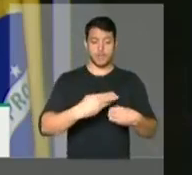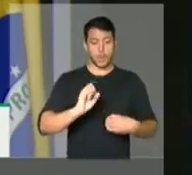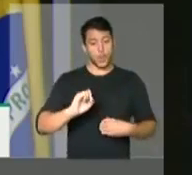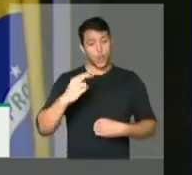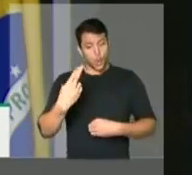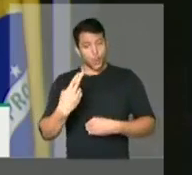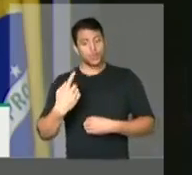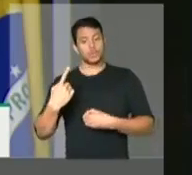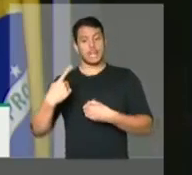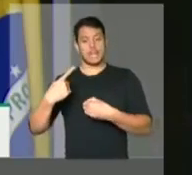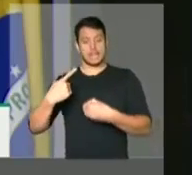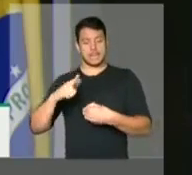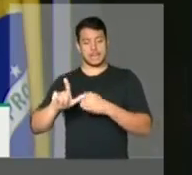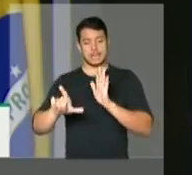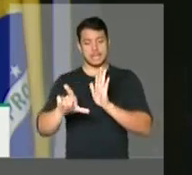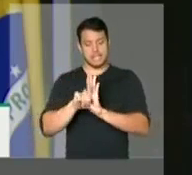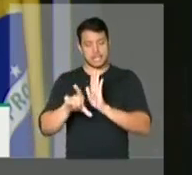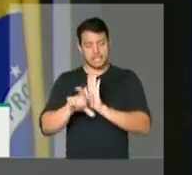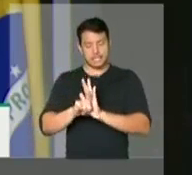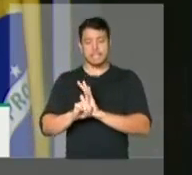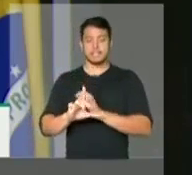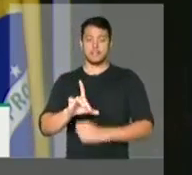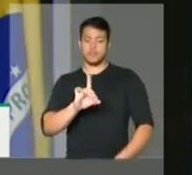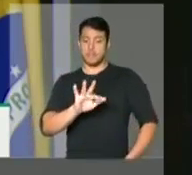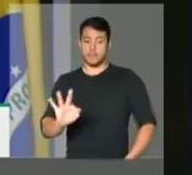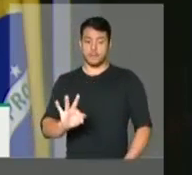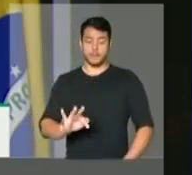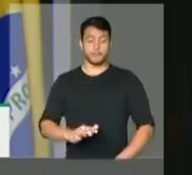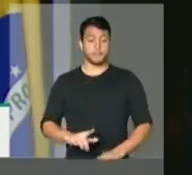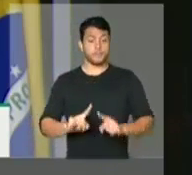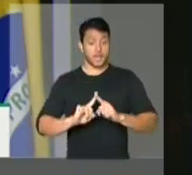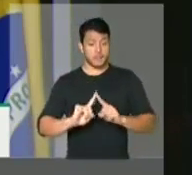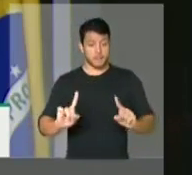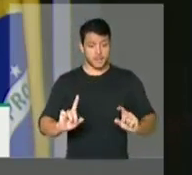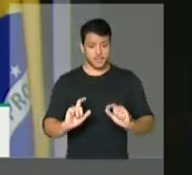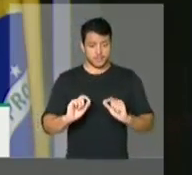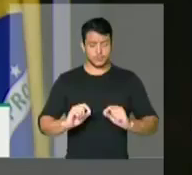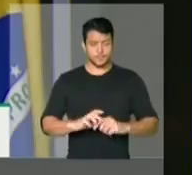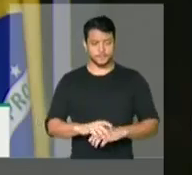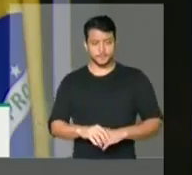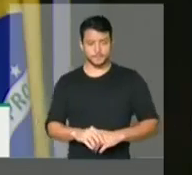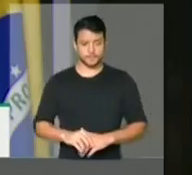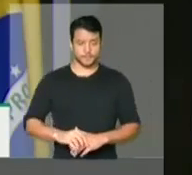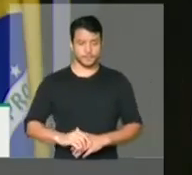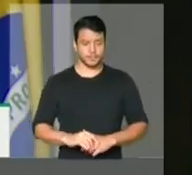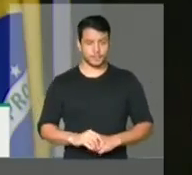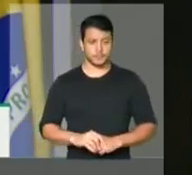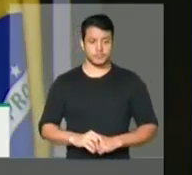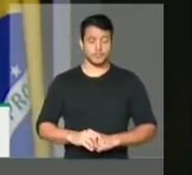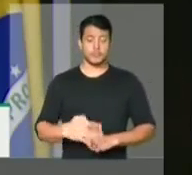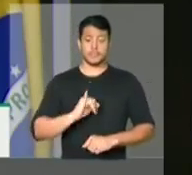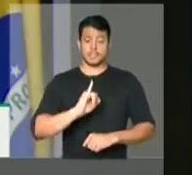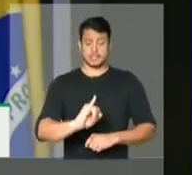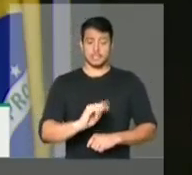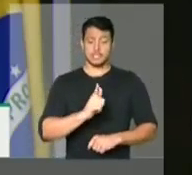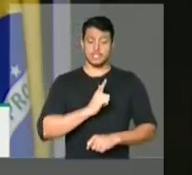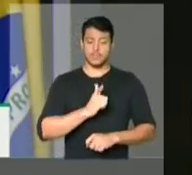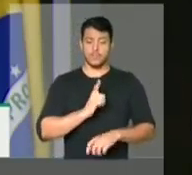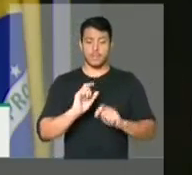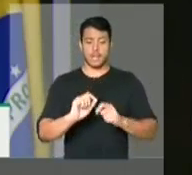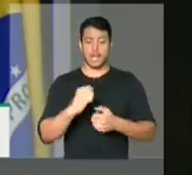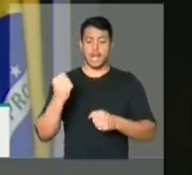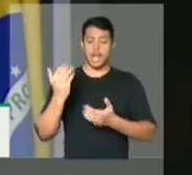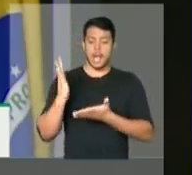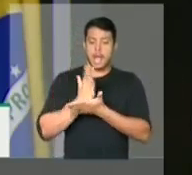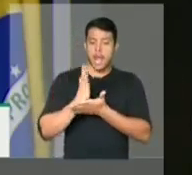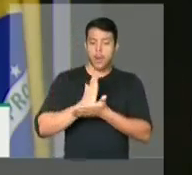plano diretor. Entretanto, excepciona dessa exigência as edificações localizadas nas áreas